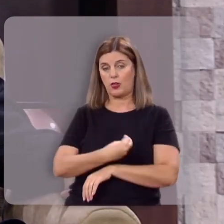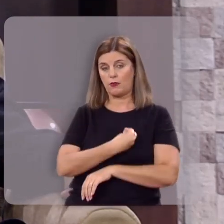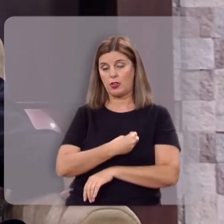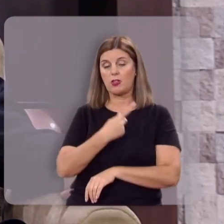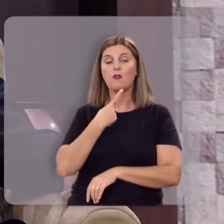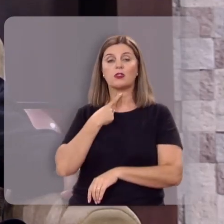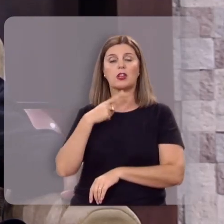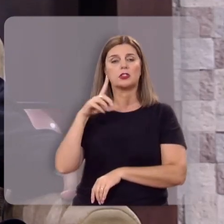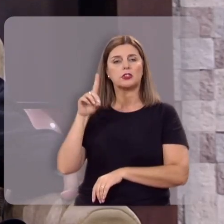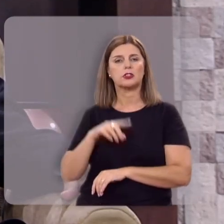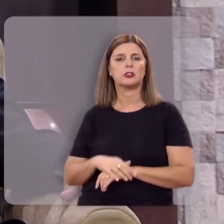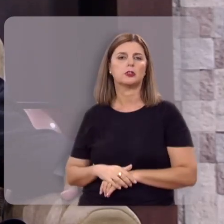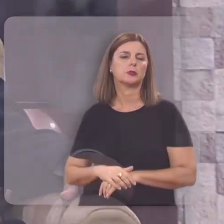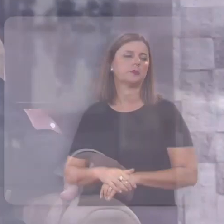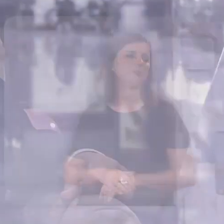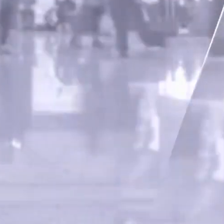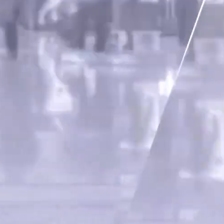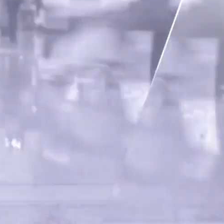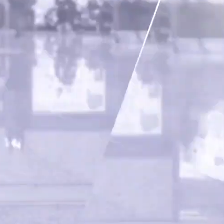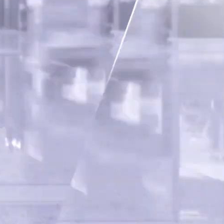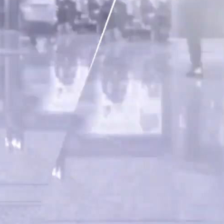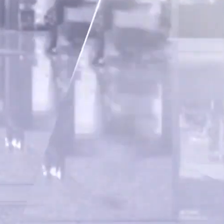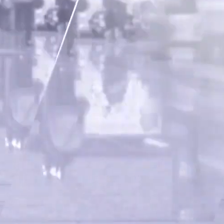centro da vontade de Deus. Amém.